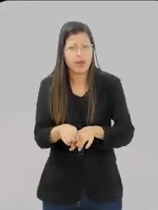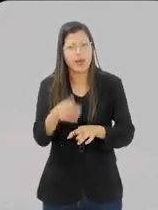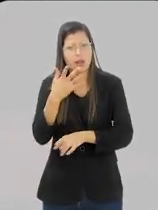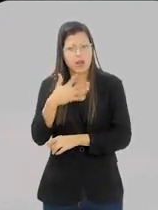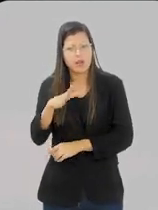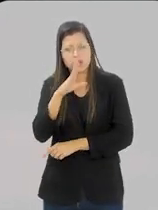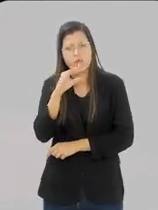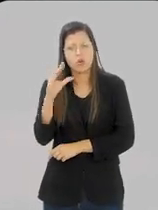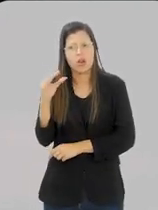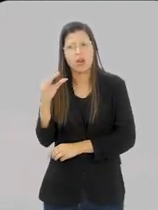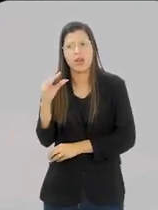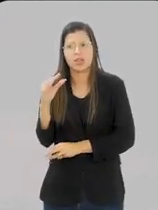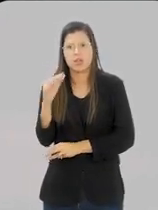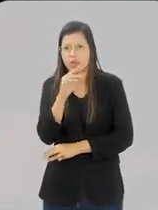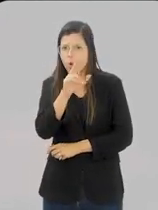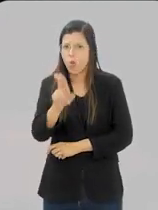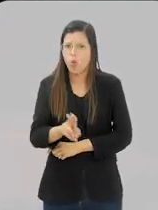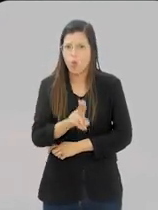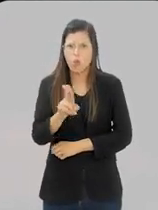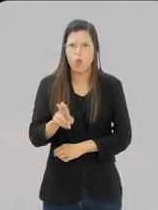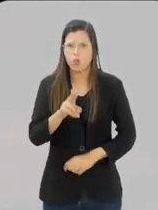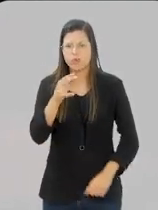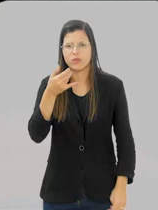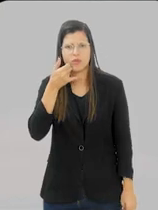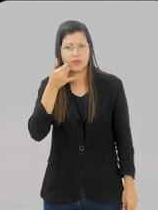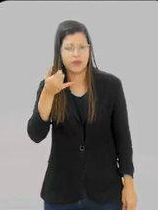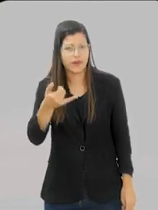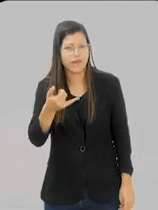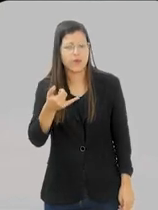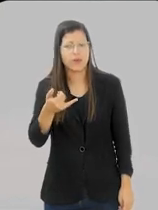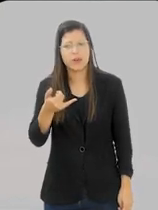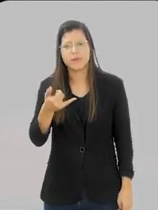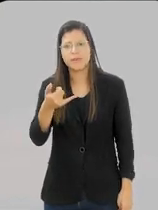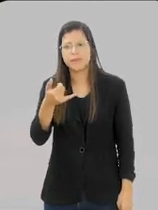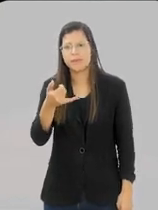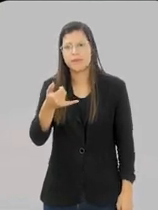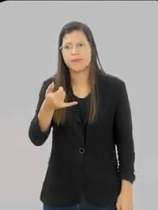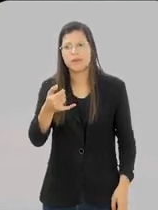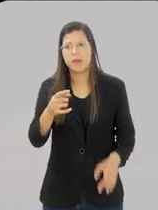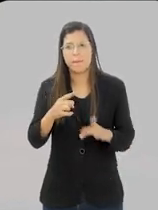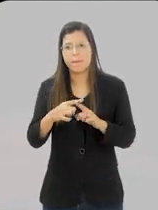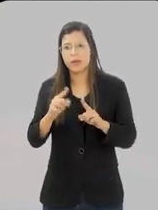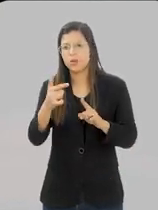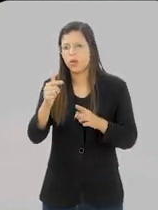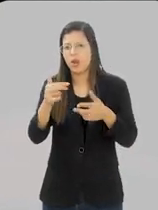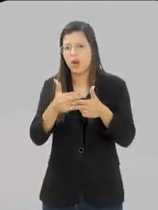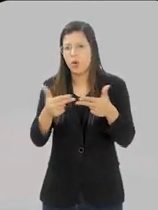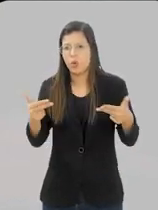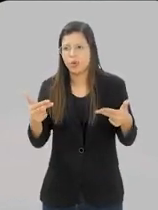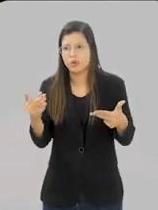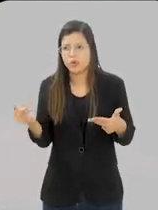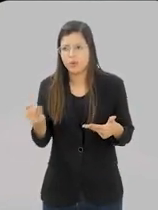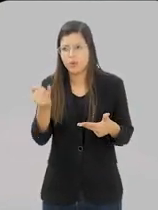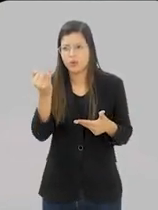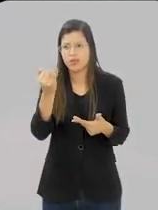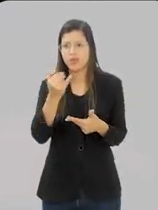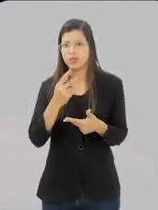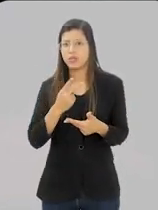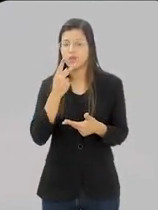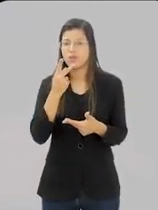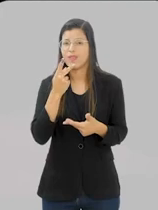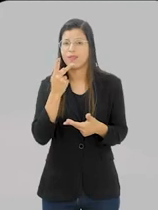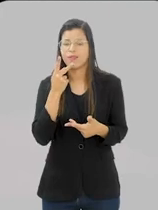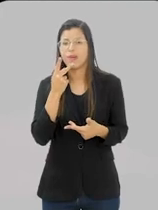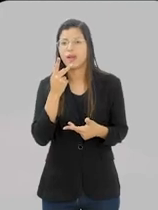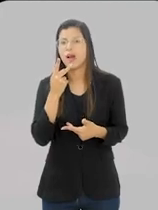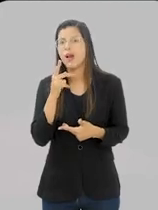adolescentes passam utilizando as telas. Mas acho que outro ponto muito importante para a gente